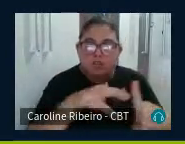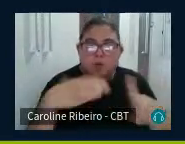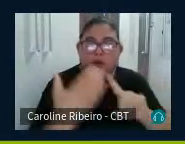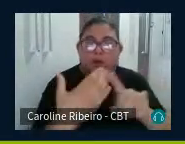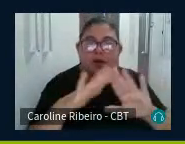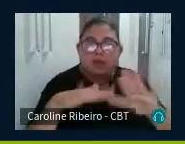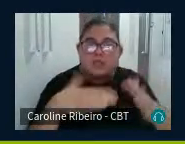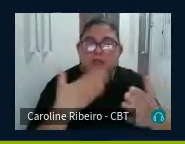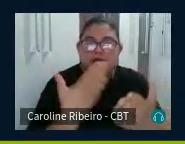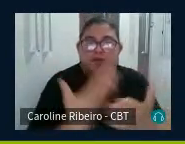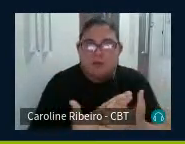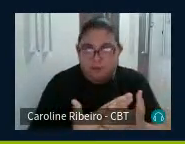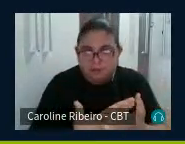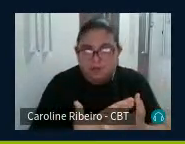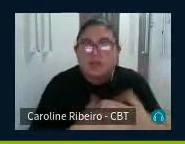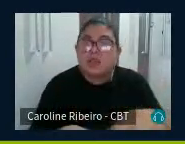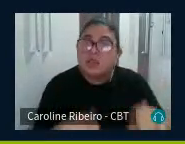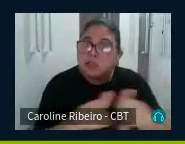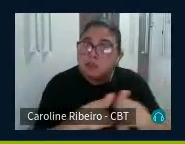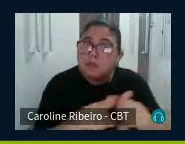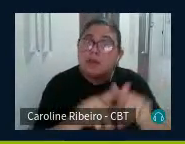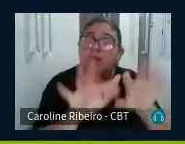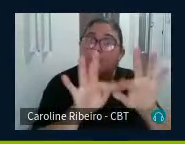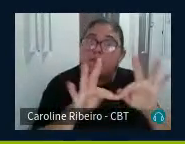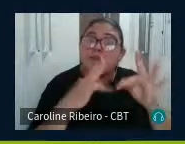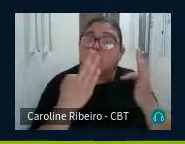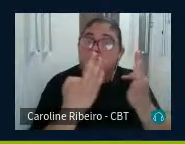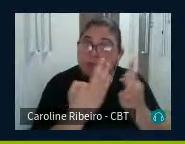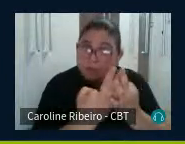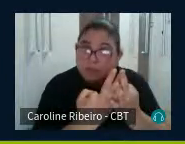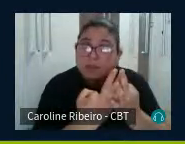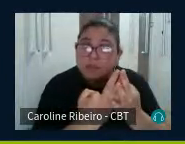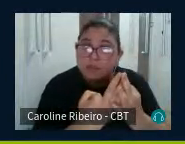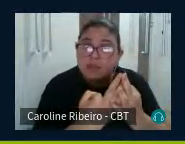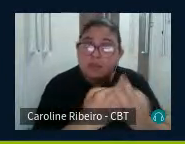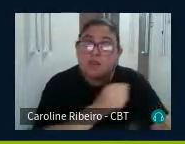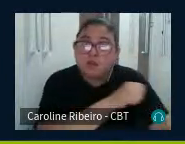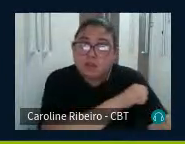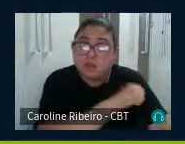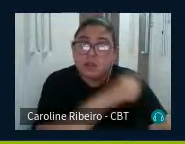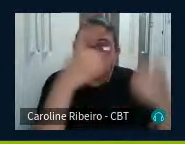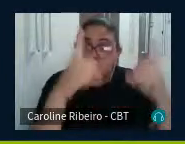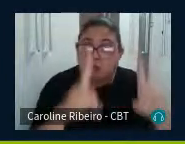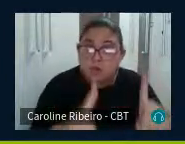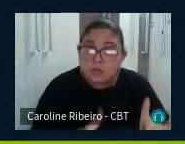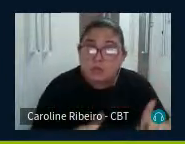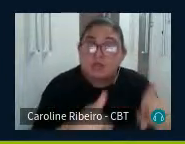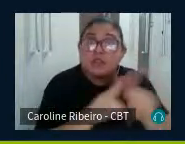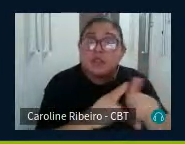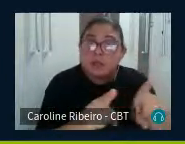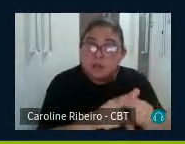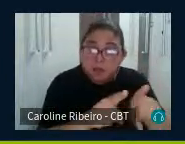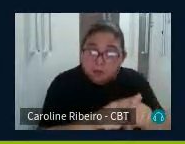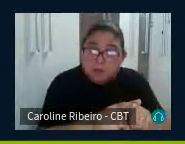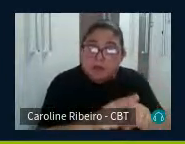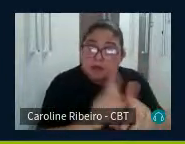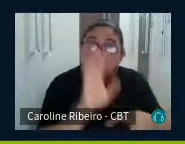todos, inclusive a família, né? Os pais podem fazer parte desse processo e fazer parte do